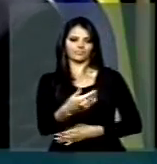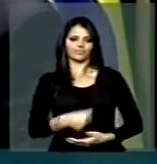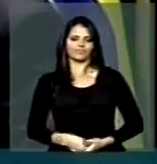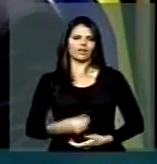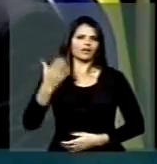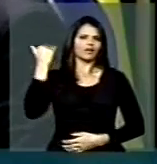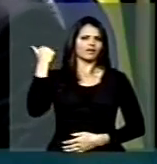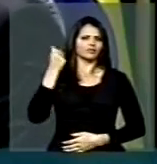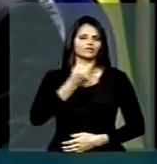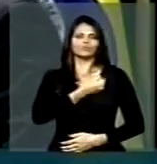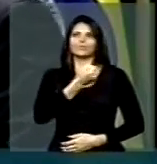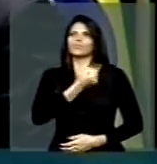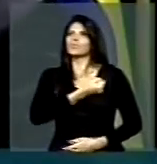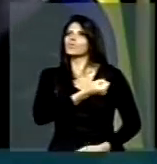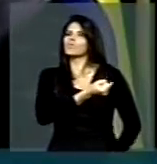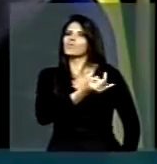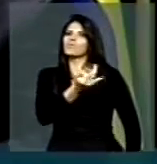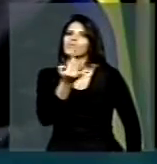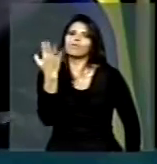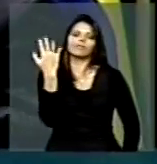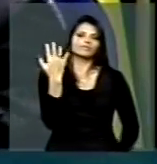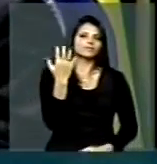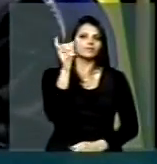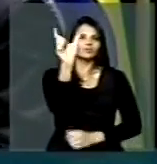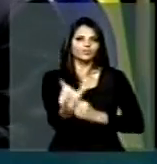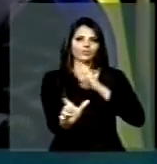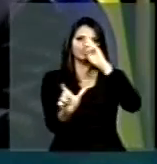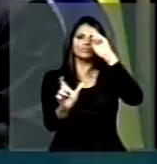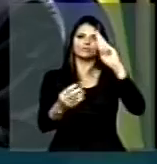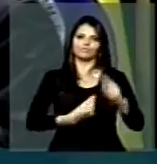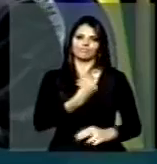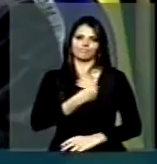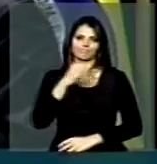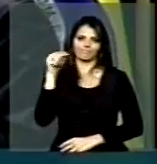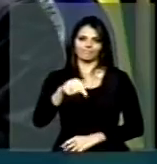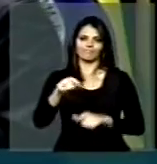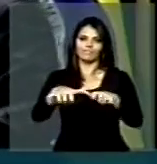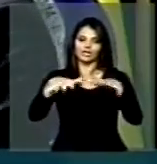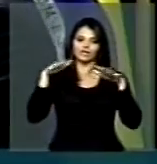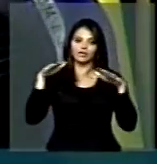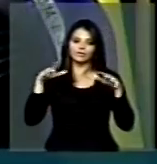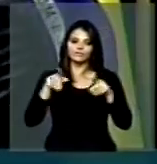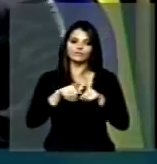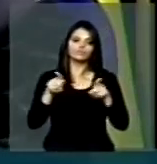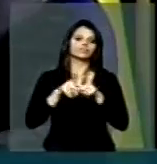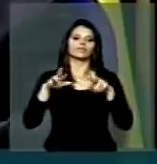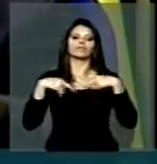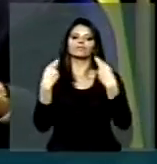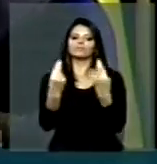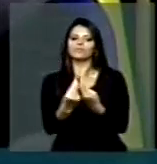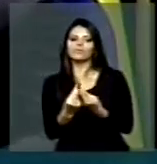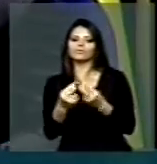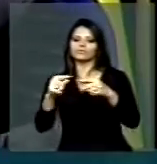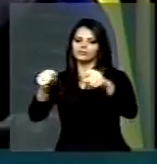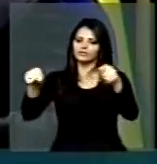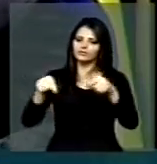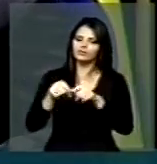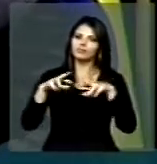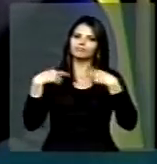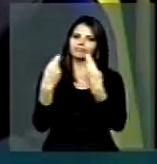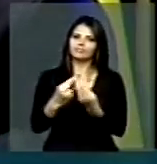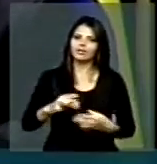as inúmeras, as centenas de vezes que Vossa Excelência aqui esteve, não no plenário apenas, mas em reuniões menores, em gabinetes